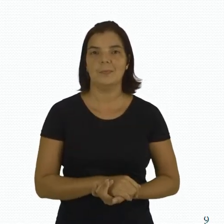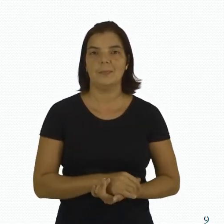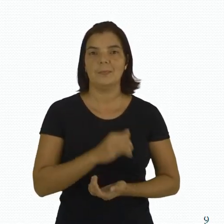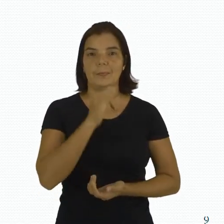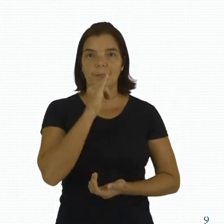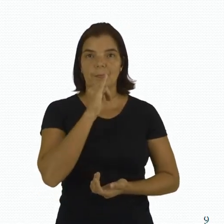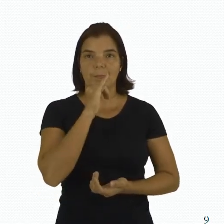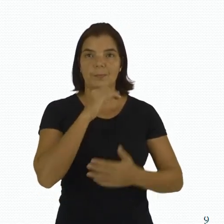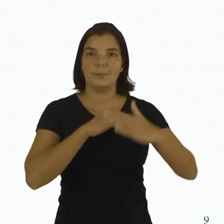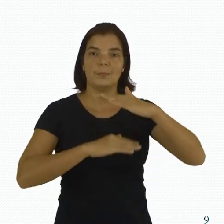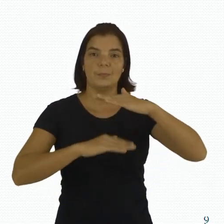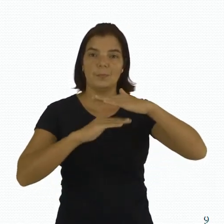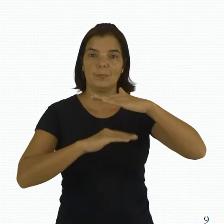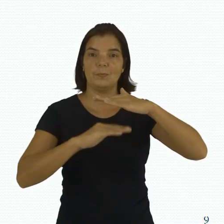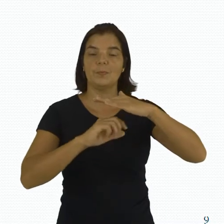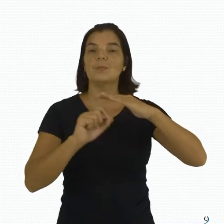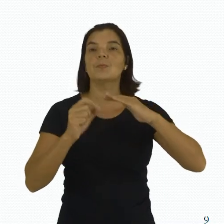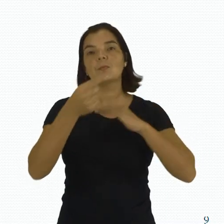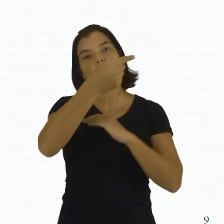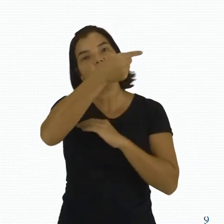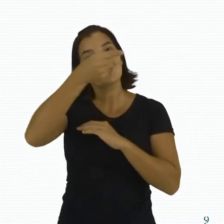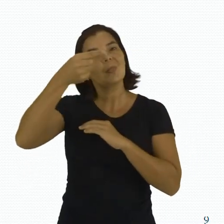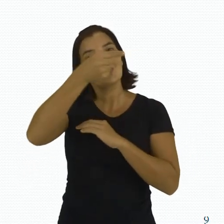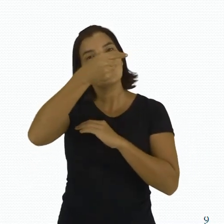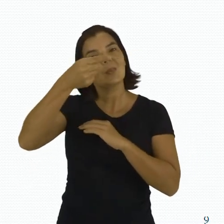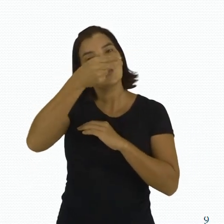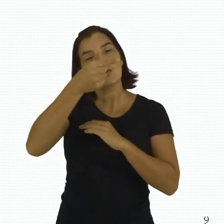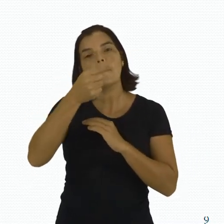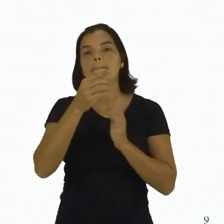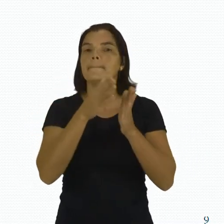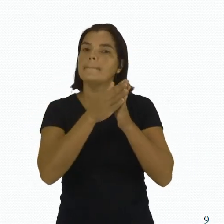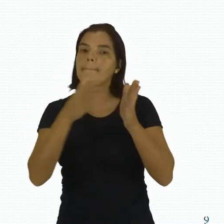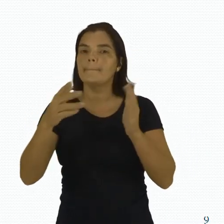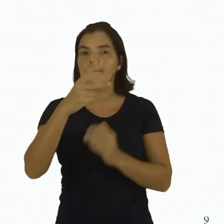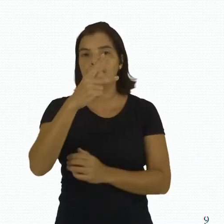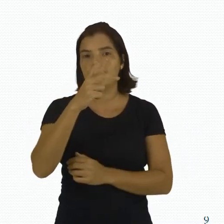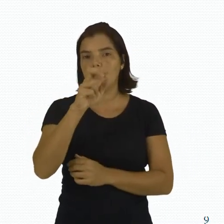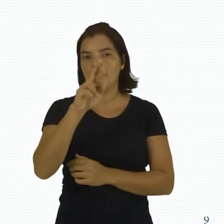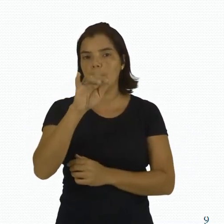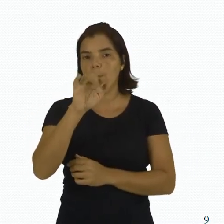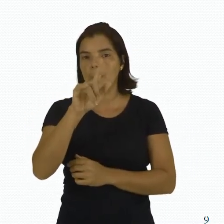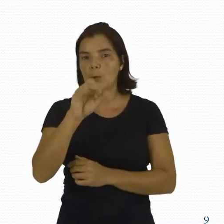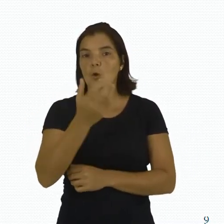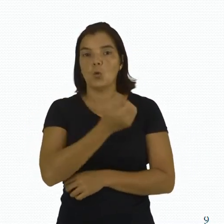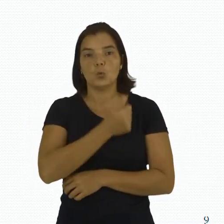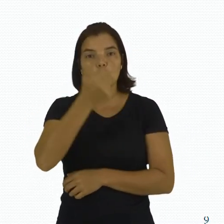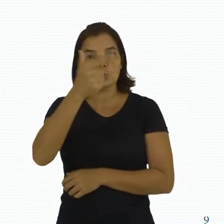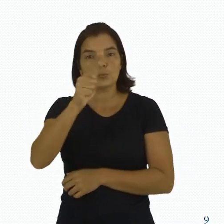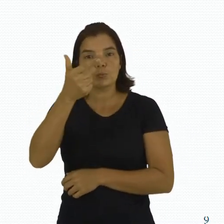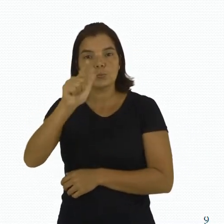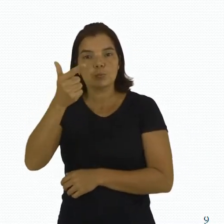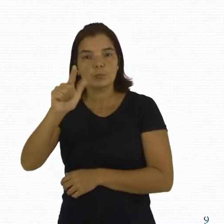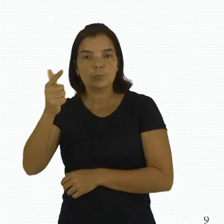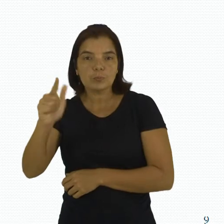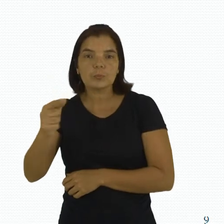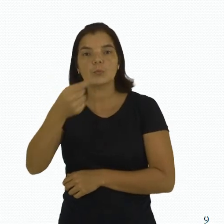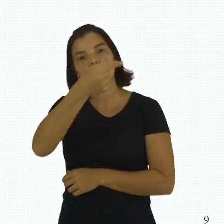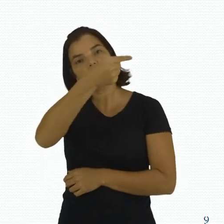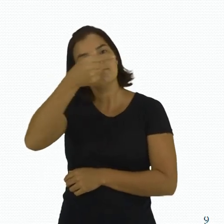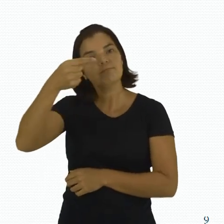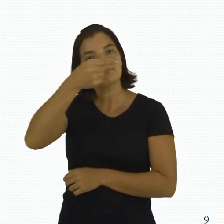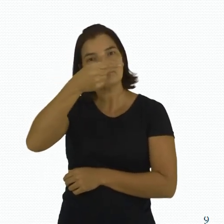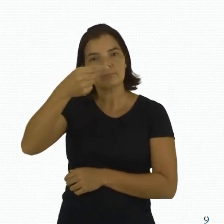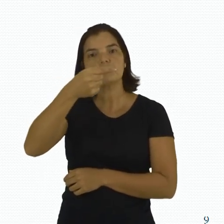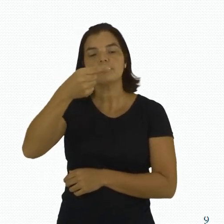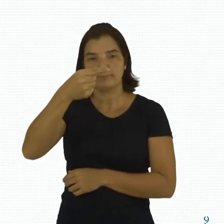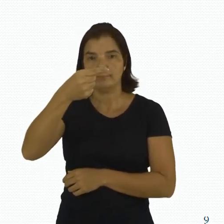caso, debaixo da barrinha eu coloco somente o período. Como o período aí é 1, então debaixo da barra eu coloco somente, né, o período